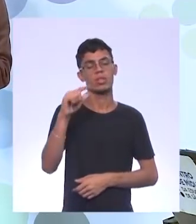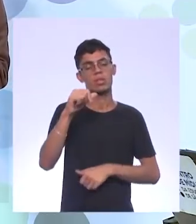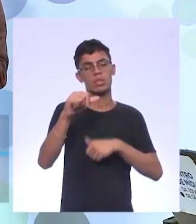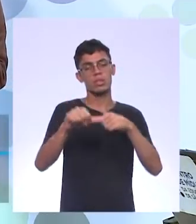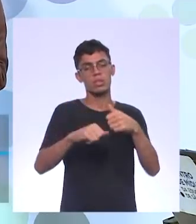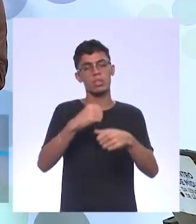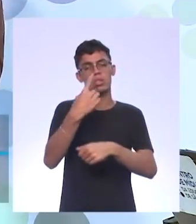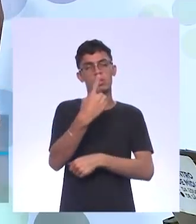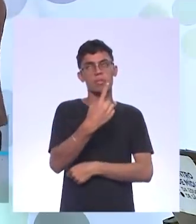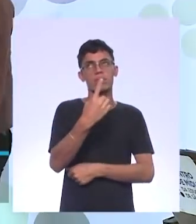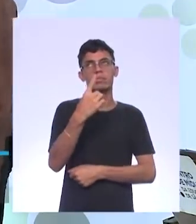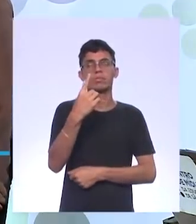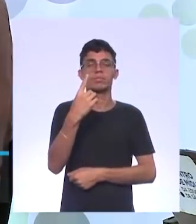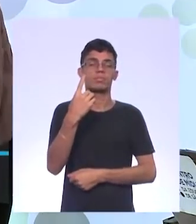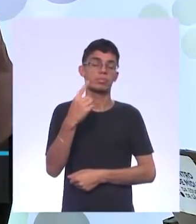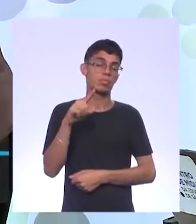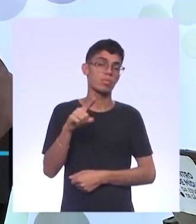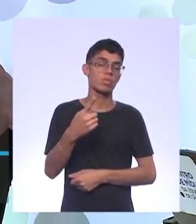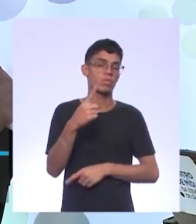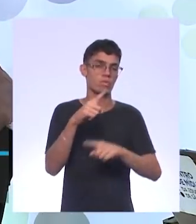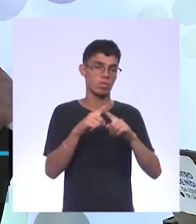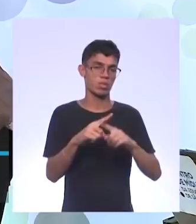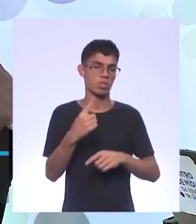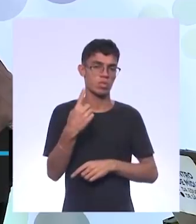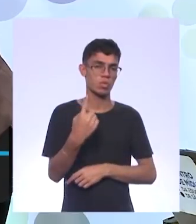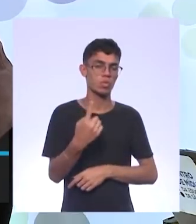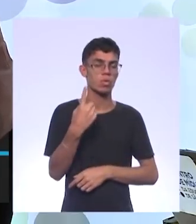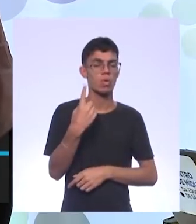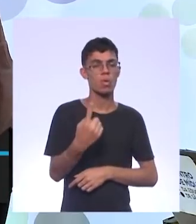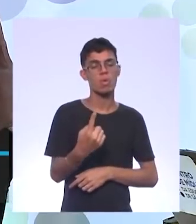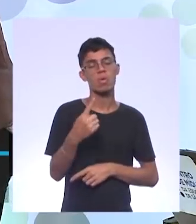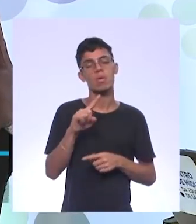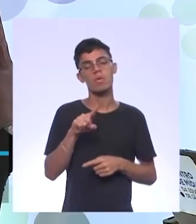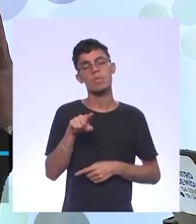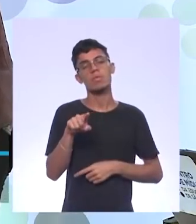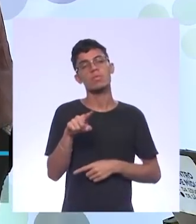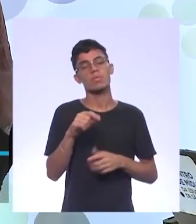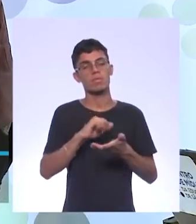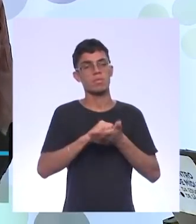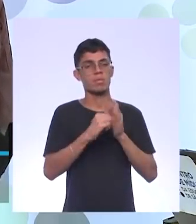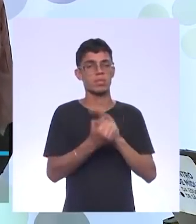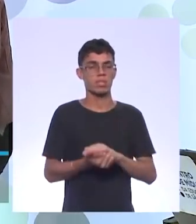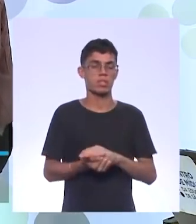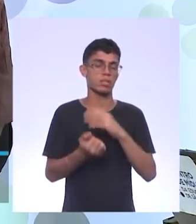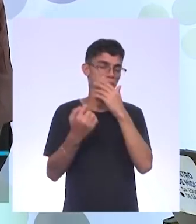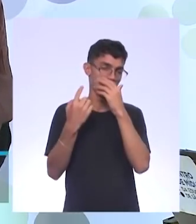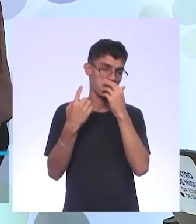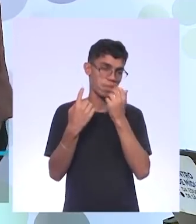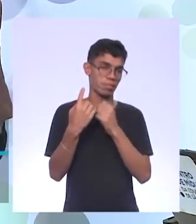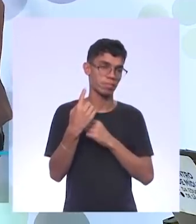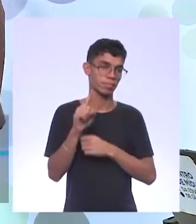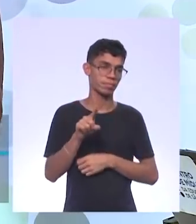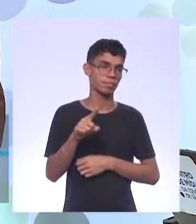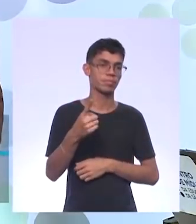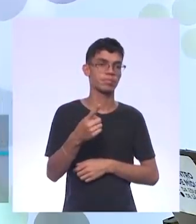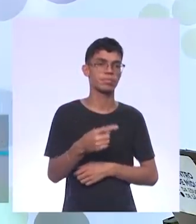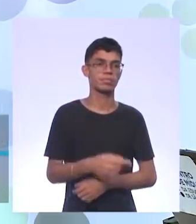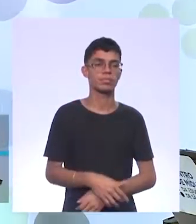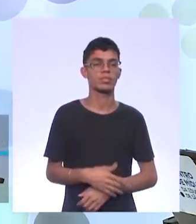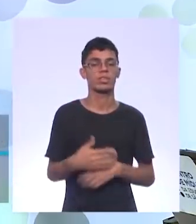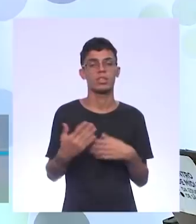inversão mil vezes um vezes mil né E aí você simplifica e chega no 625 gramas bom